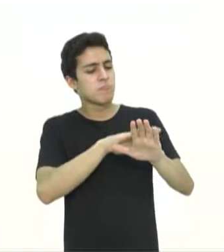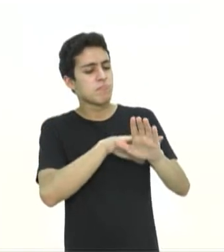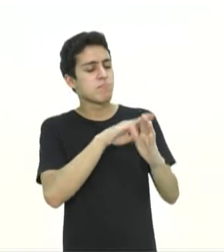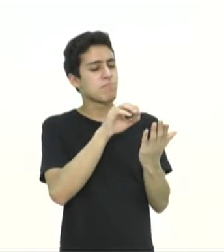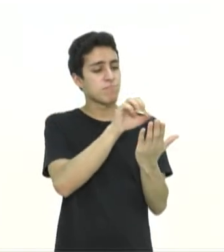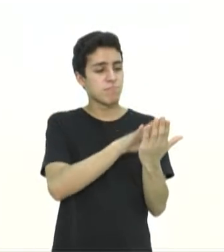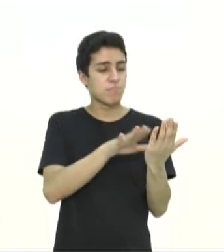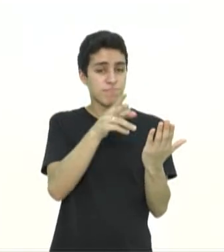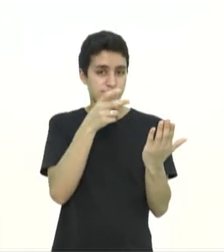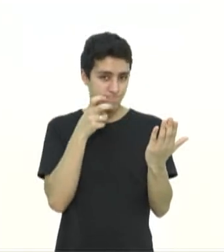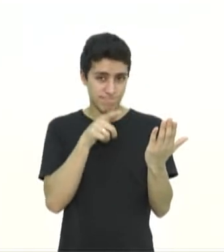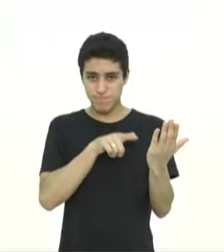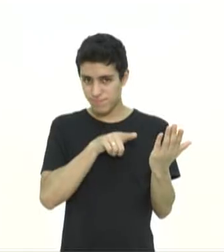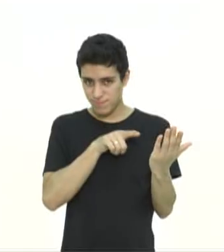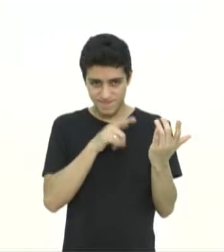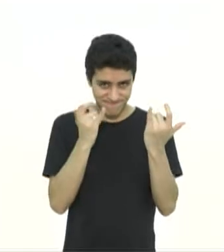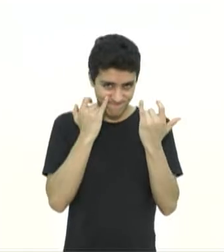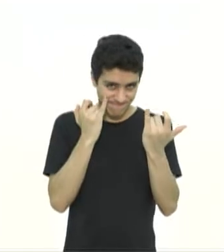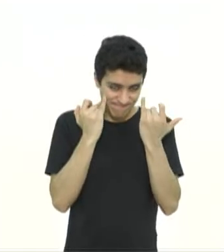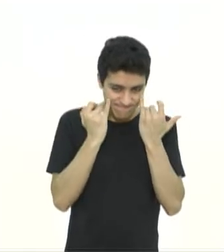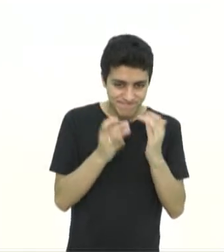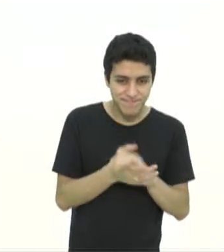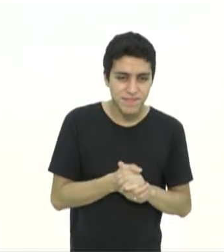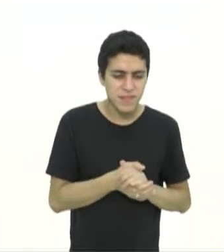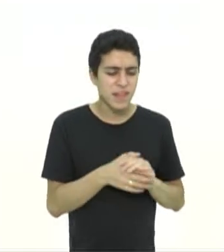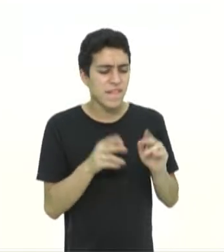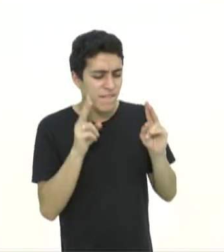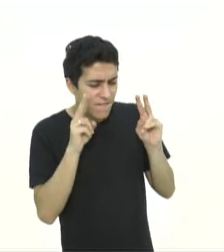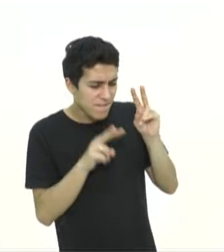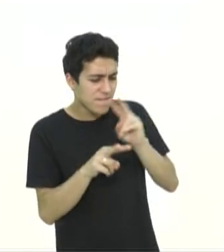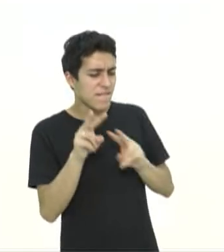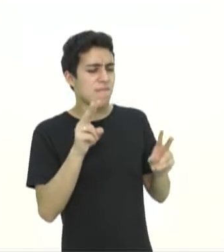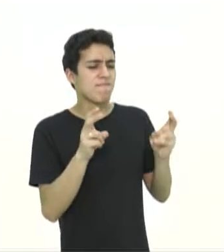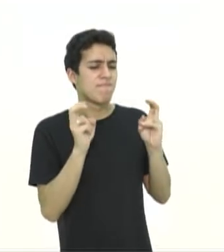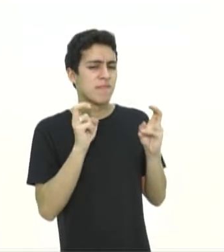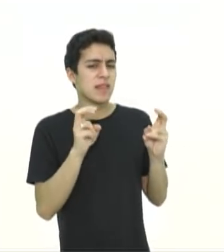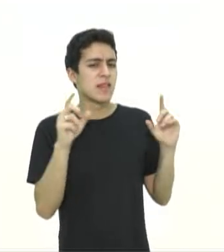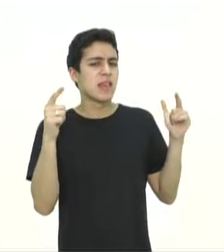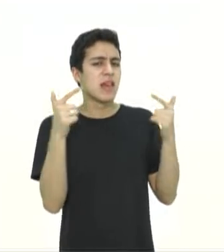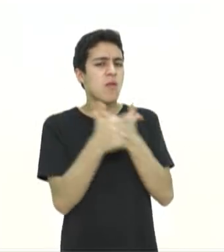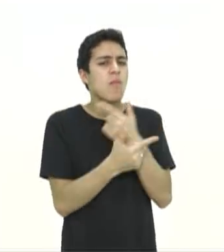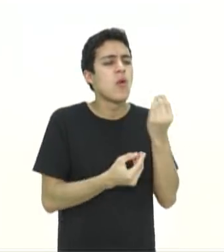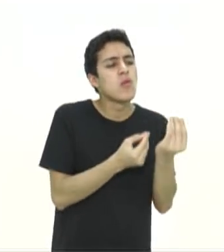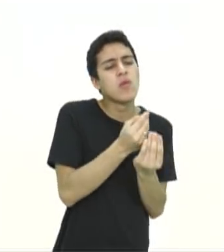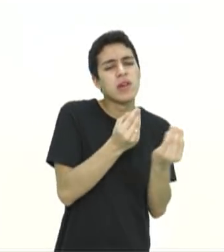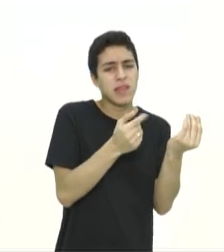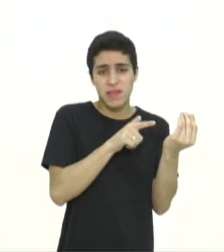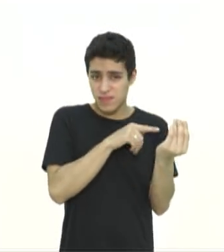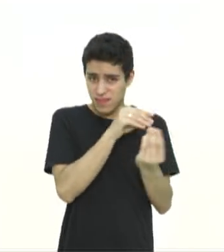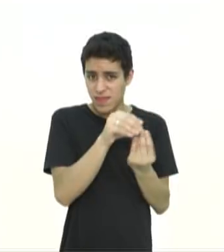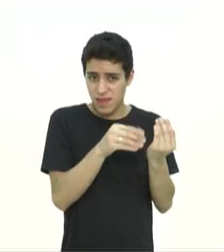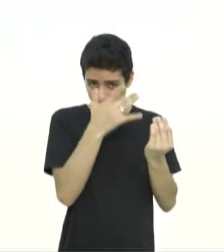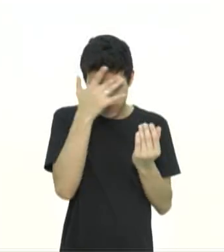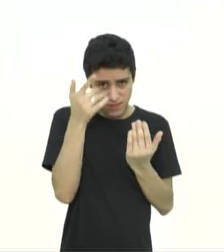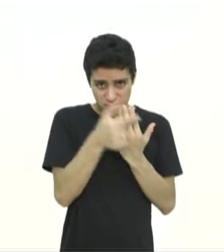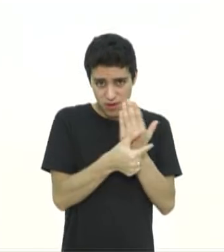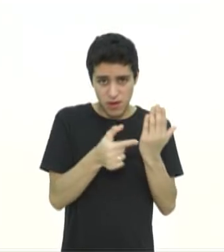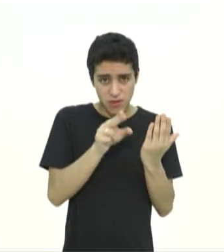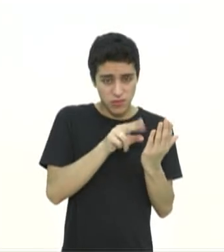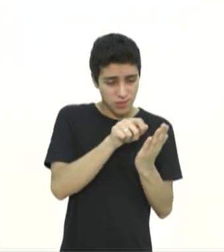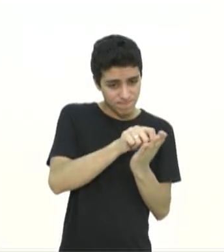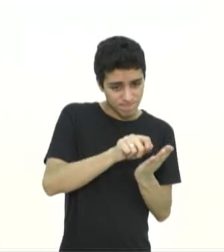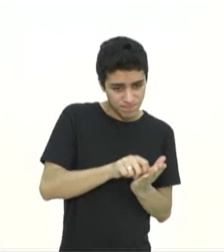explícitas na tirinha, verificar os recursos de humor utilizados pelo autor, reconhecer fatores de textualidade